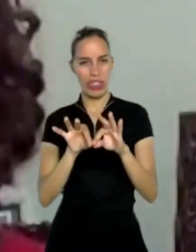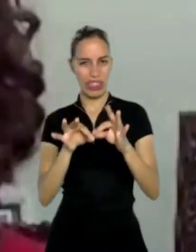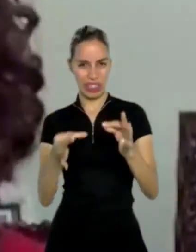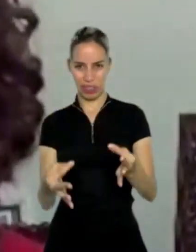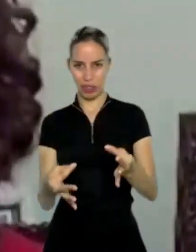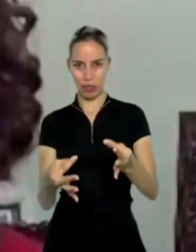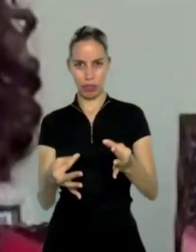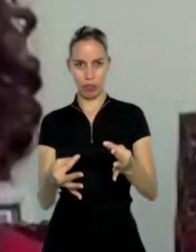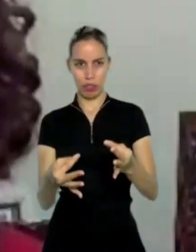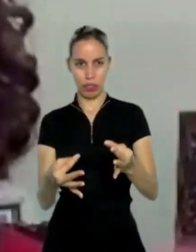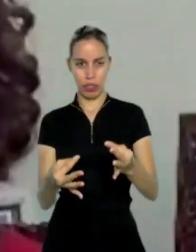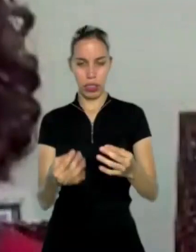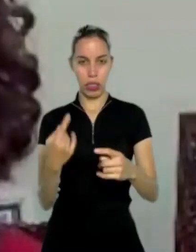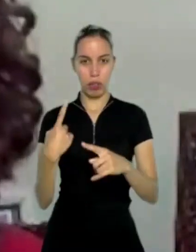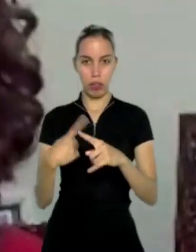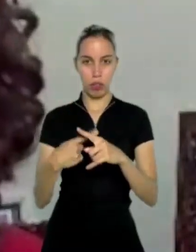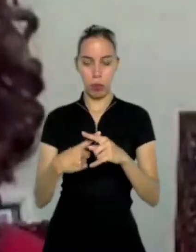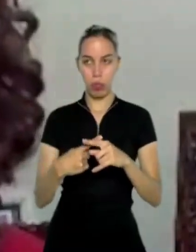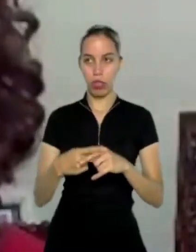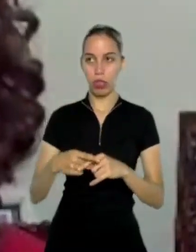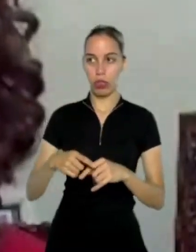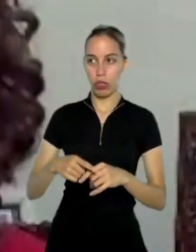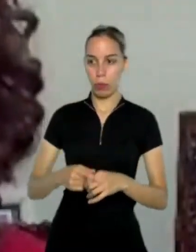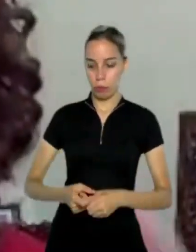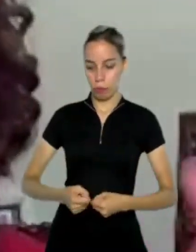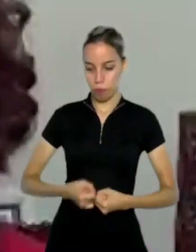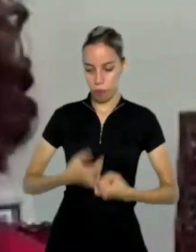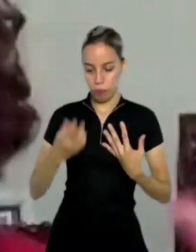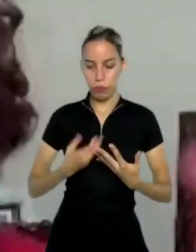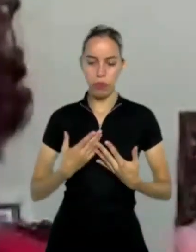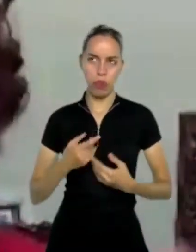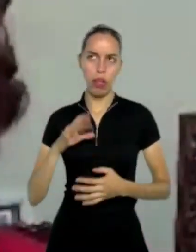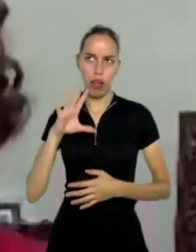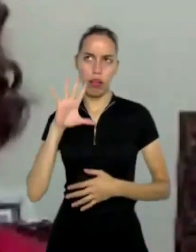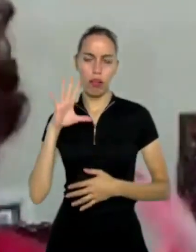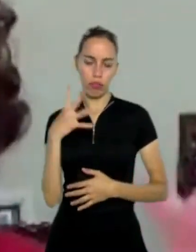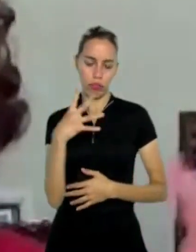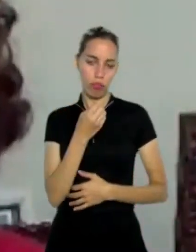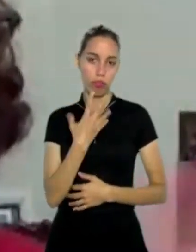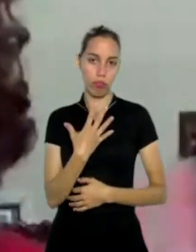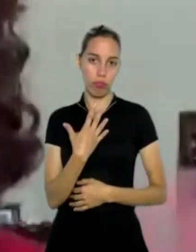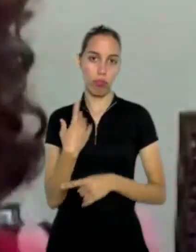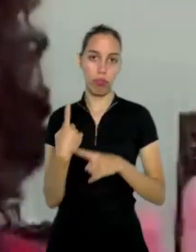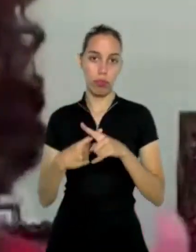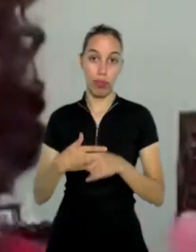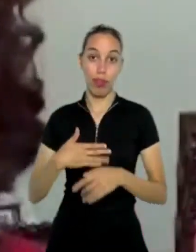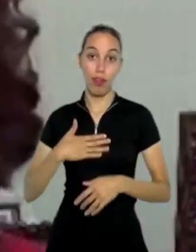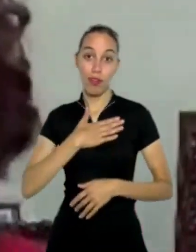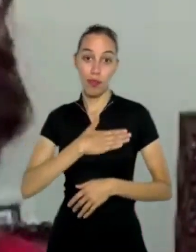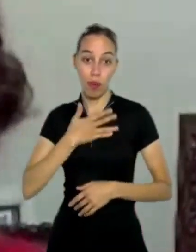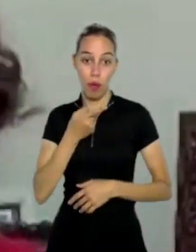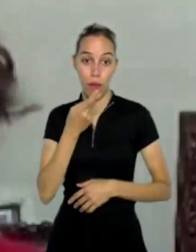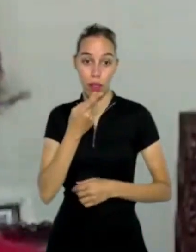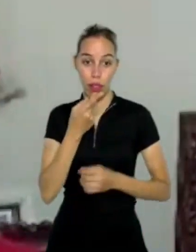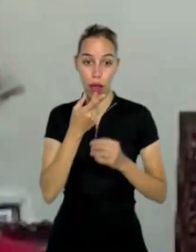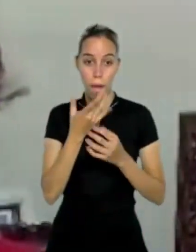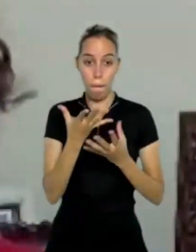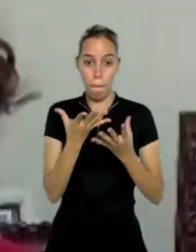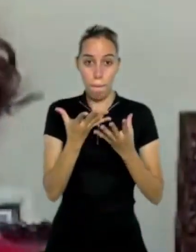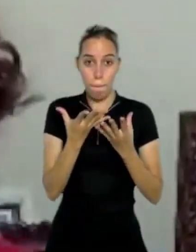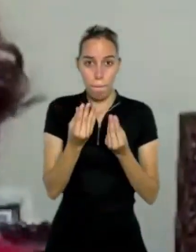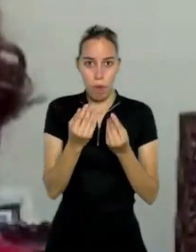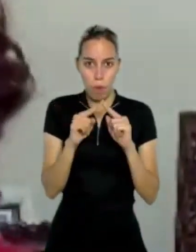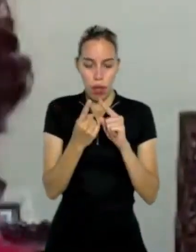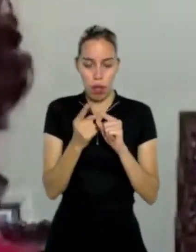eu me dei bem na poesia, porque é, eu gosto de falar muito em poucas palavras, né? Não